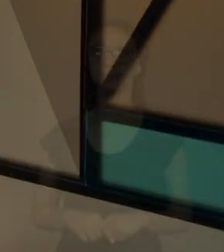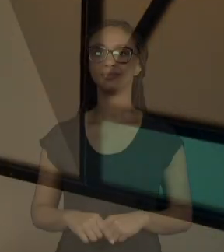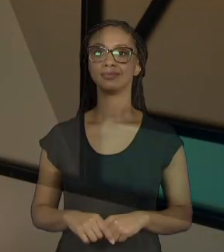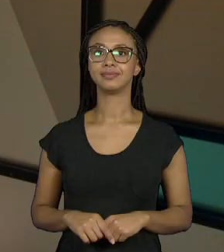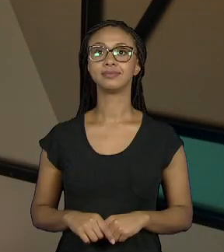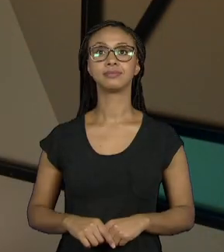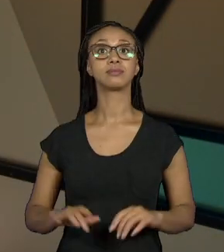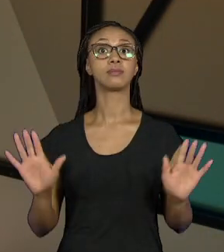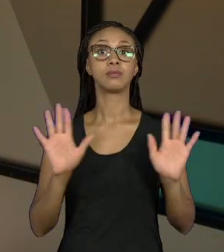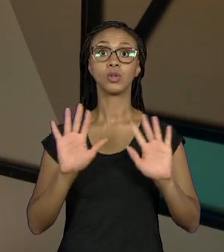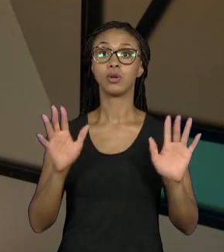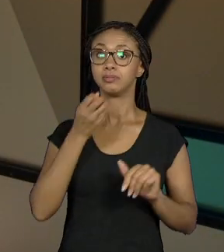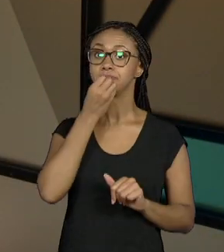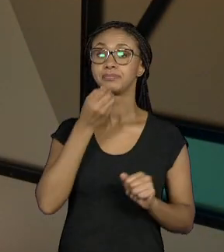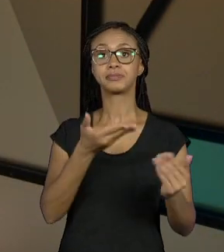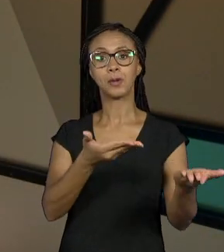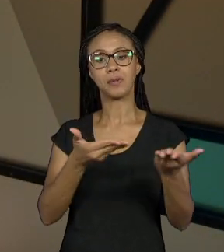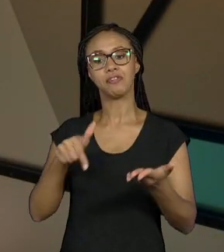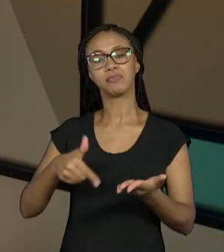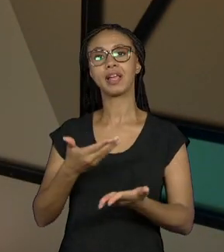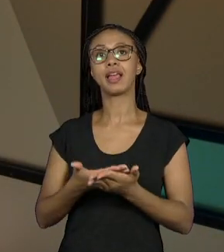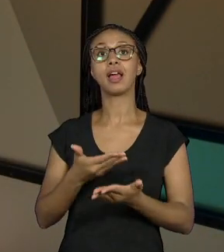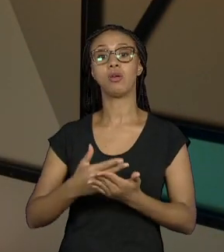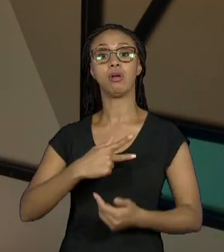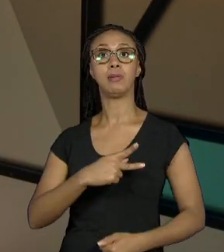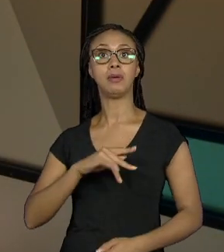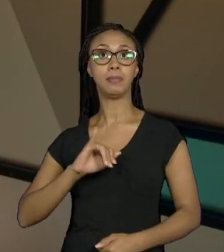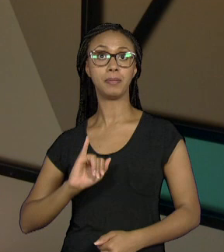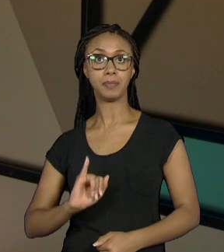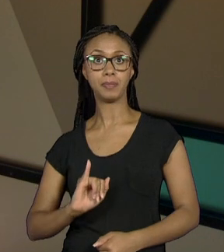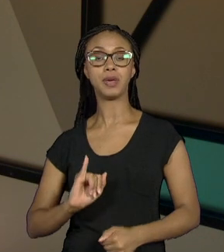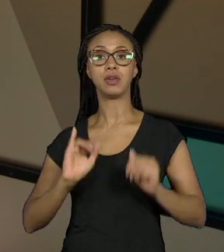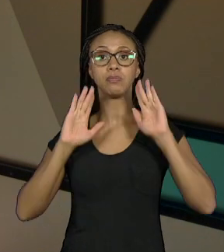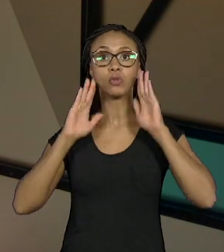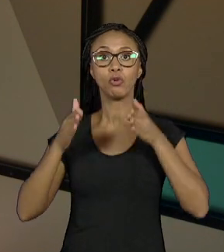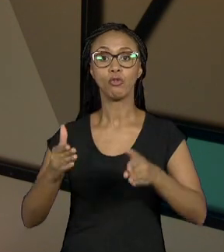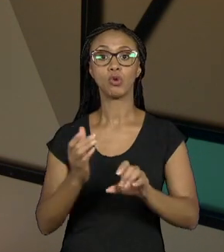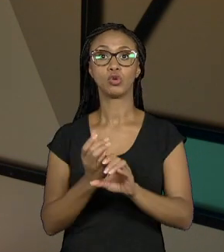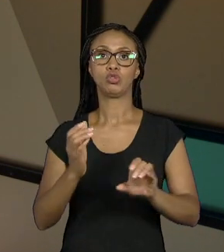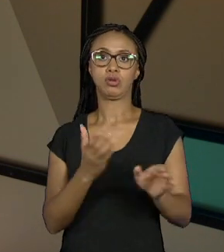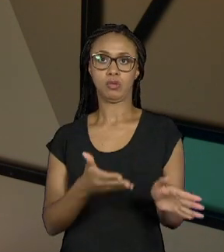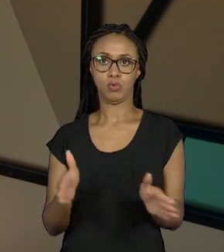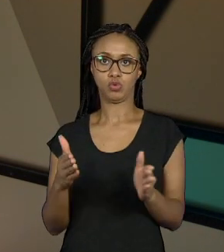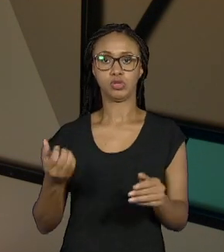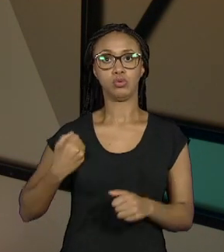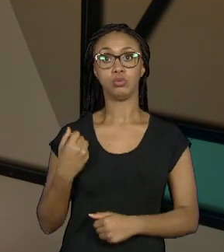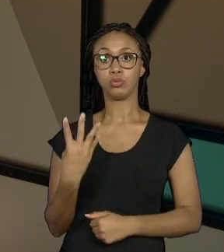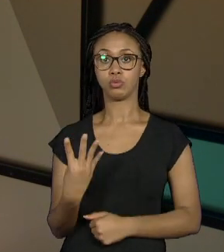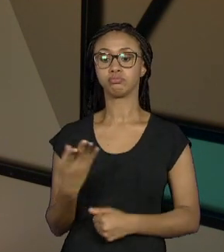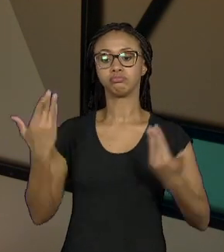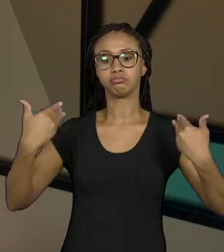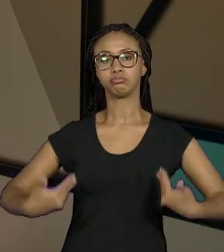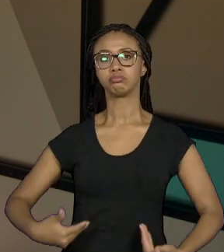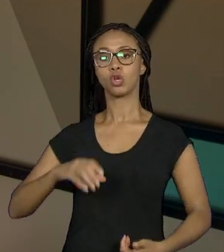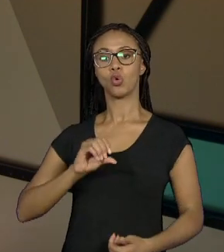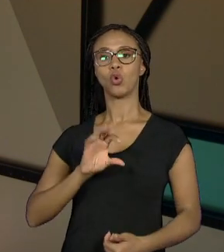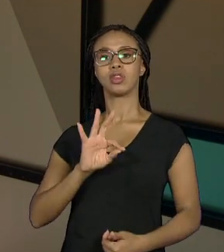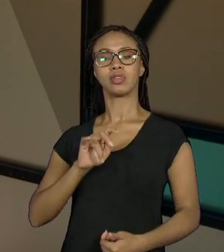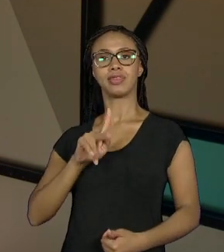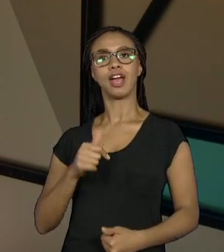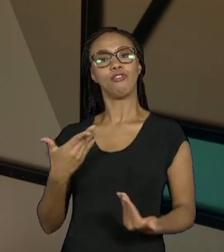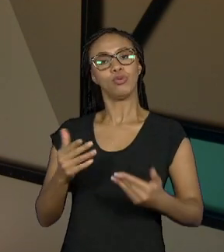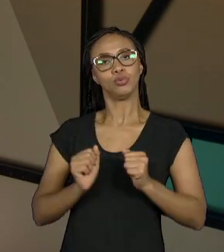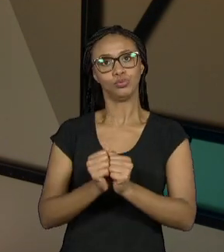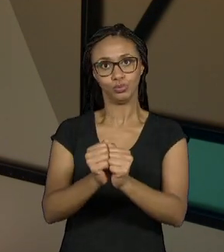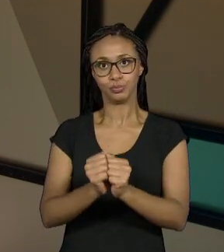Olá, pessoal. Sejam bem-vindos à nossa aula Projeto Integrador para Engenharia de Produção 4. Eu sou o professor Otávio e vou estar nessa jornada com